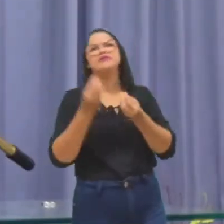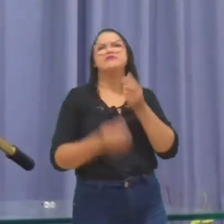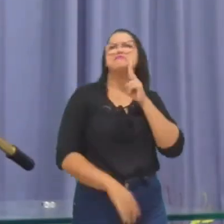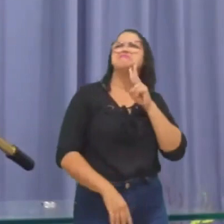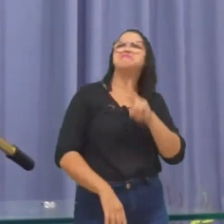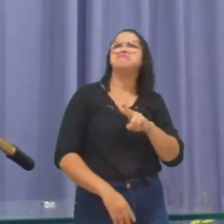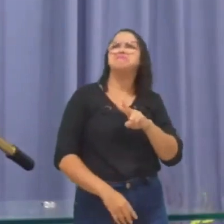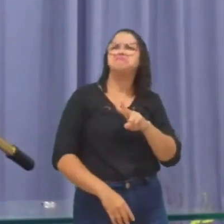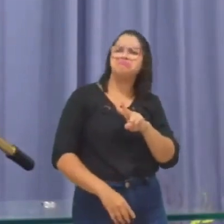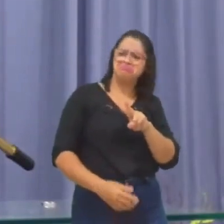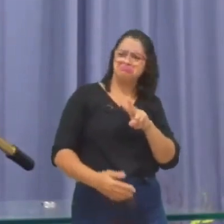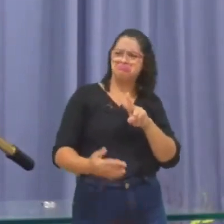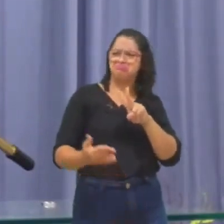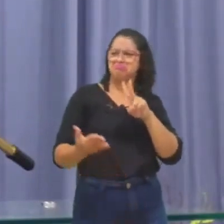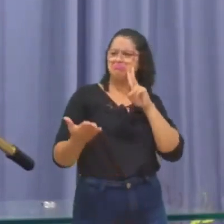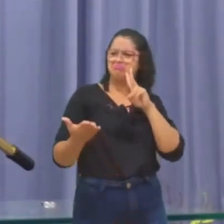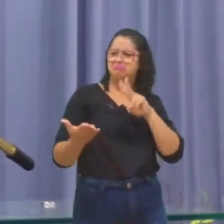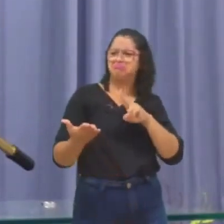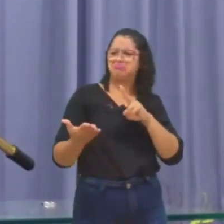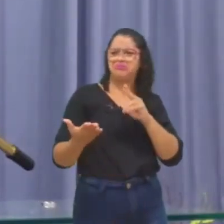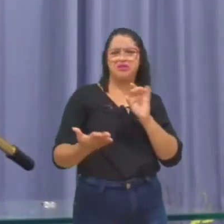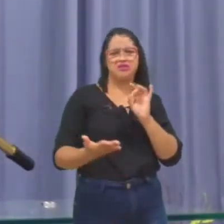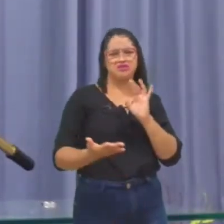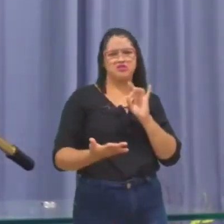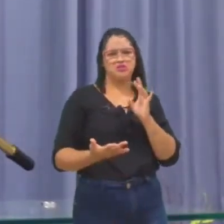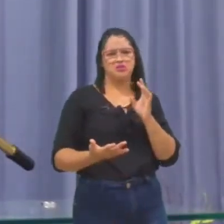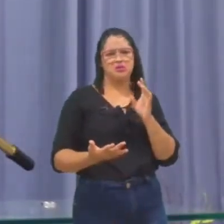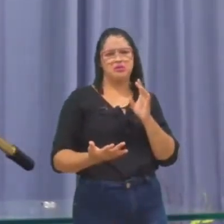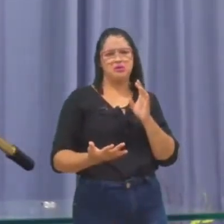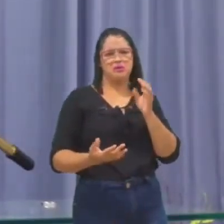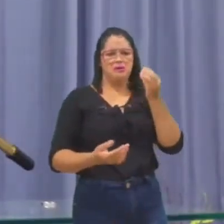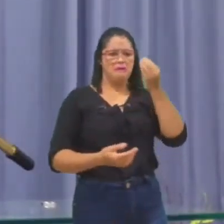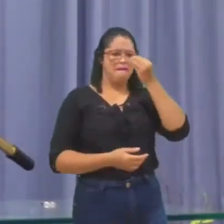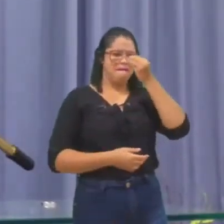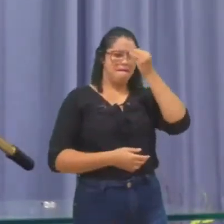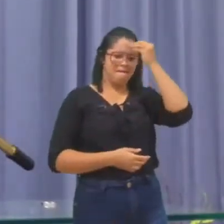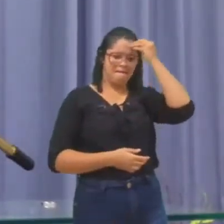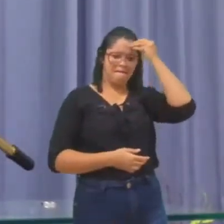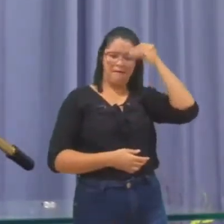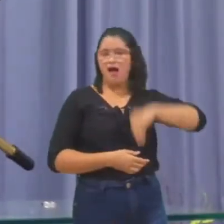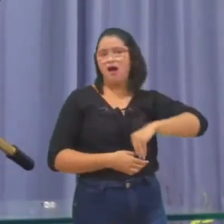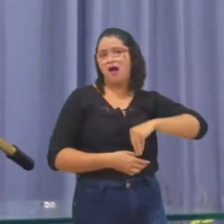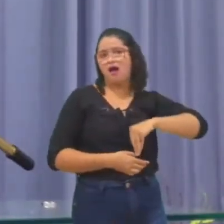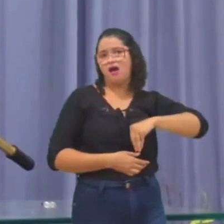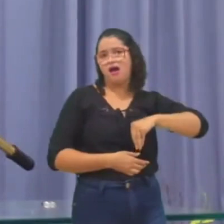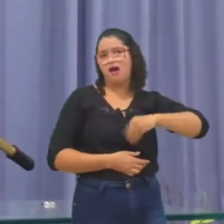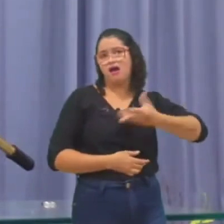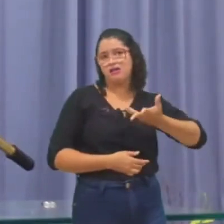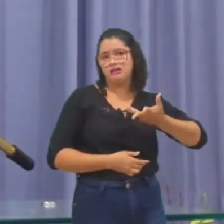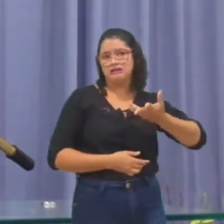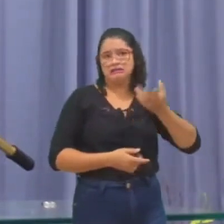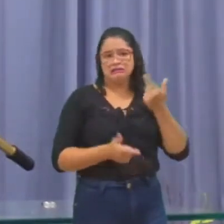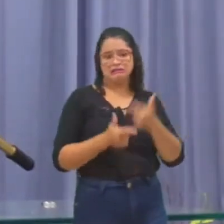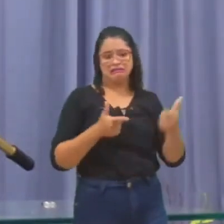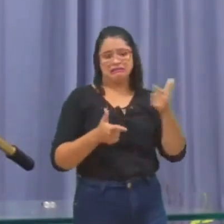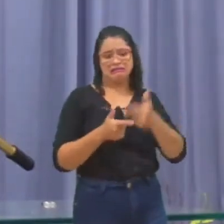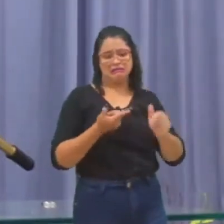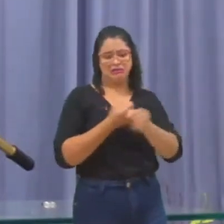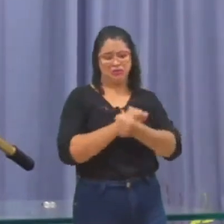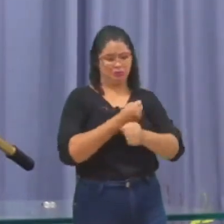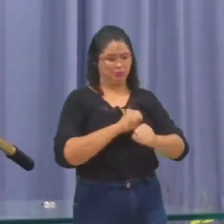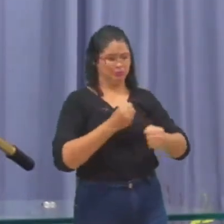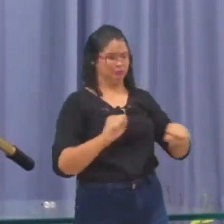isso? Você está enxergando só derrota? Você está enxergando que estes problemas são enormes,